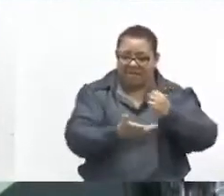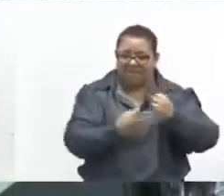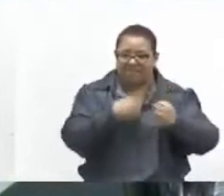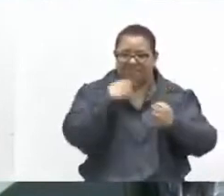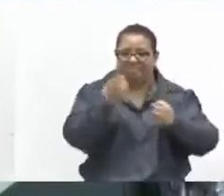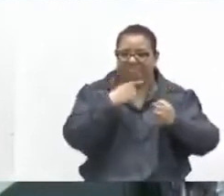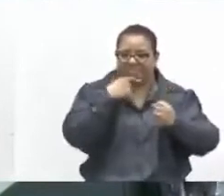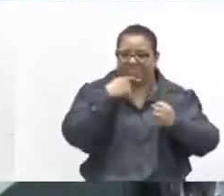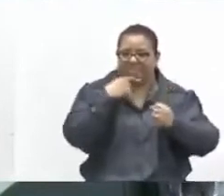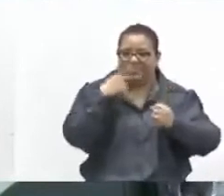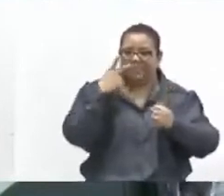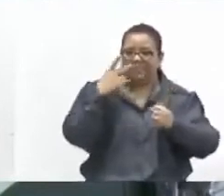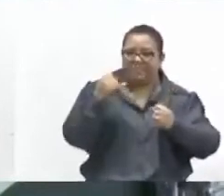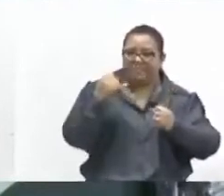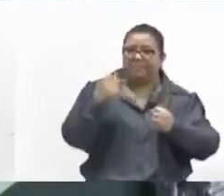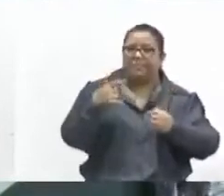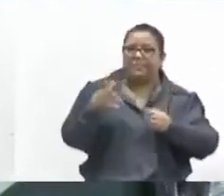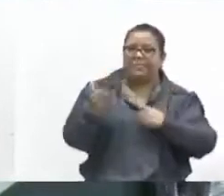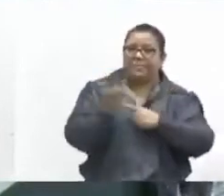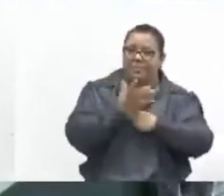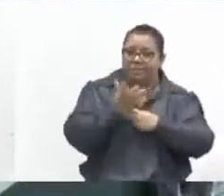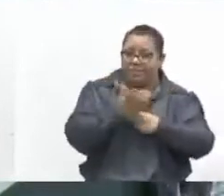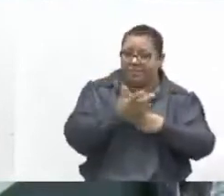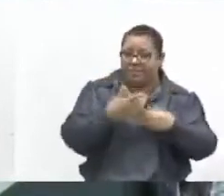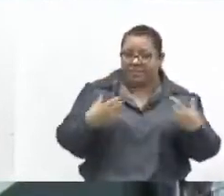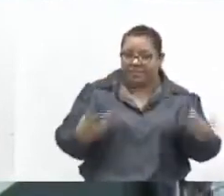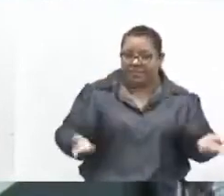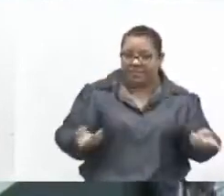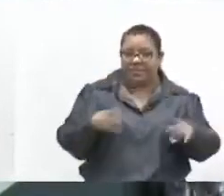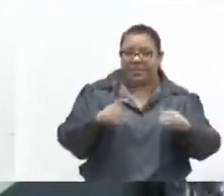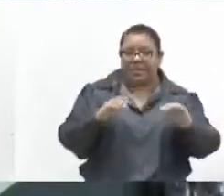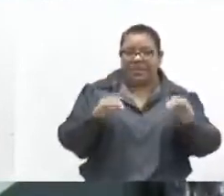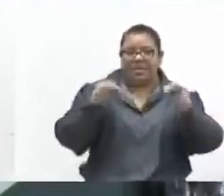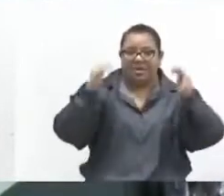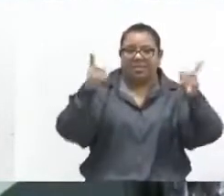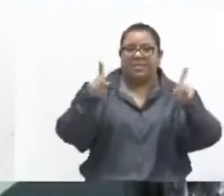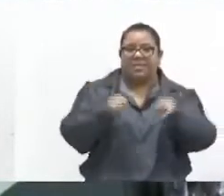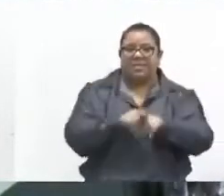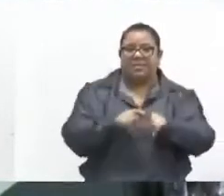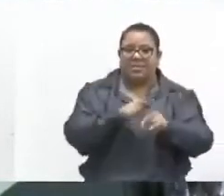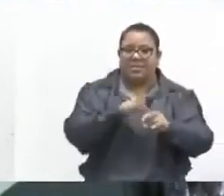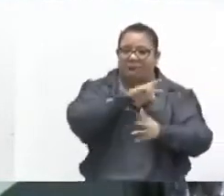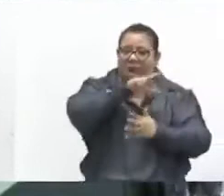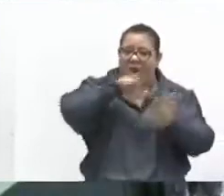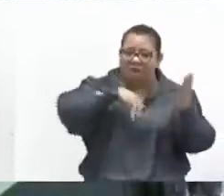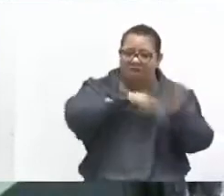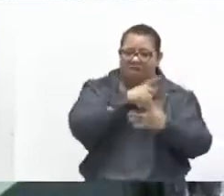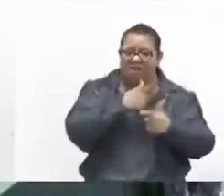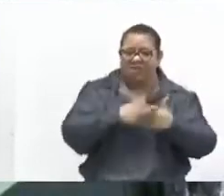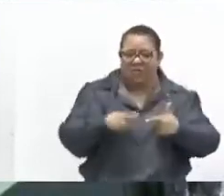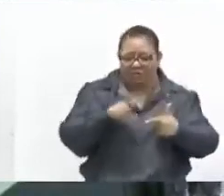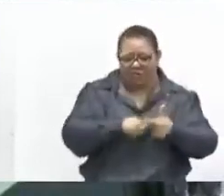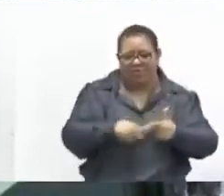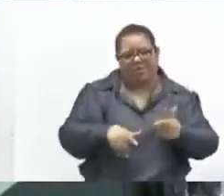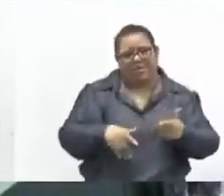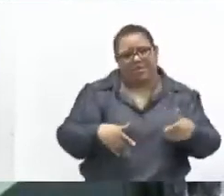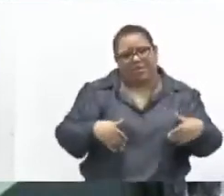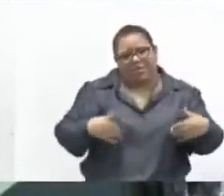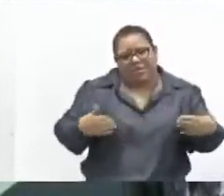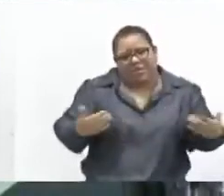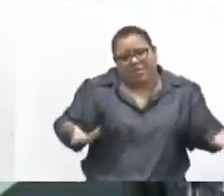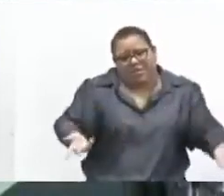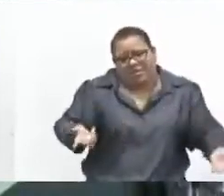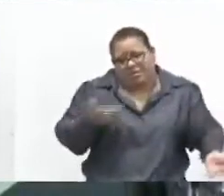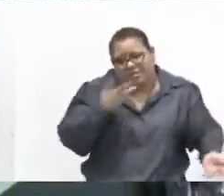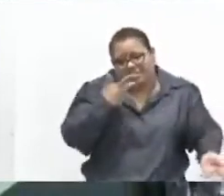dos seus pais, dos seus responsáveis também. Já no ensino superior, a gente tem outras problemáticas, né? Para falar